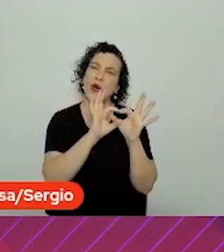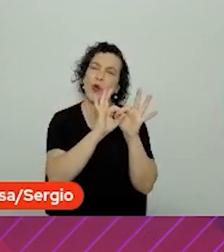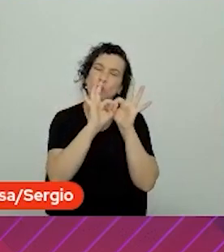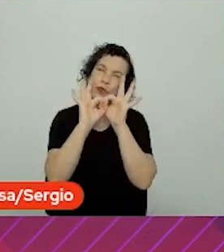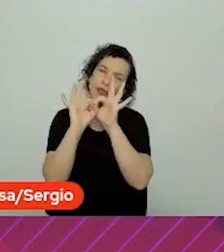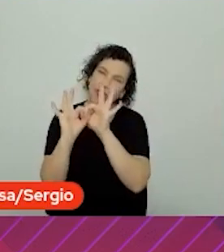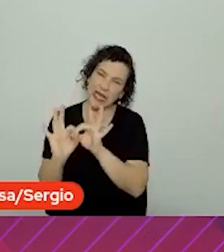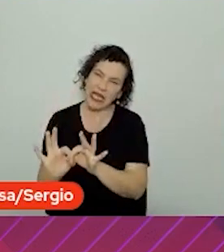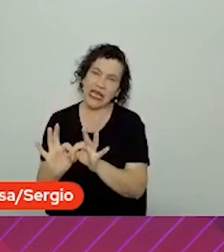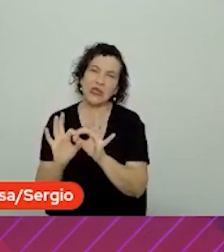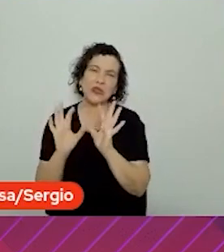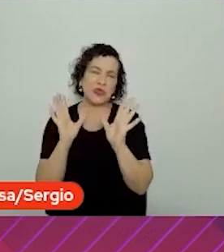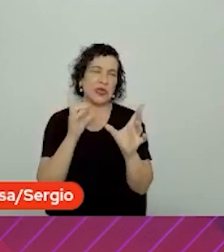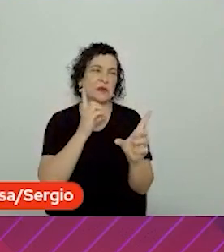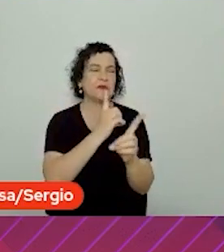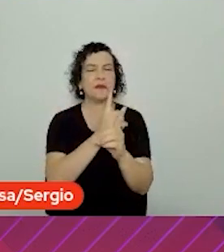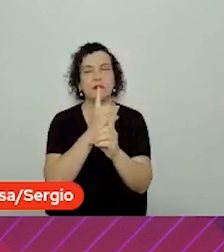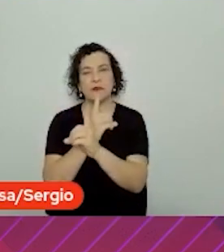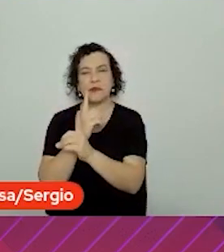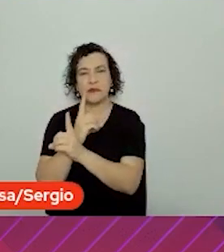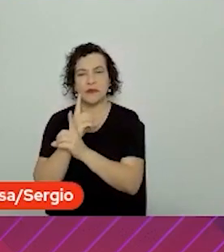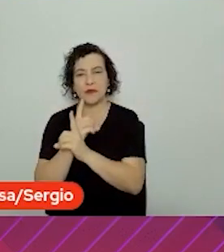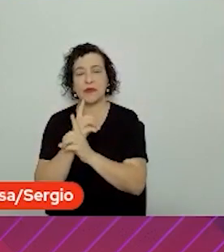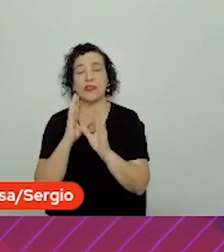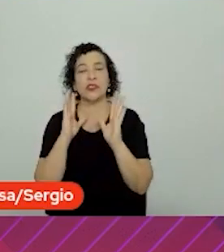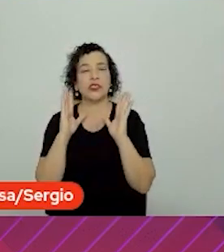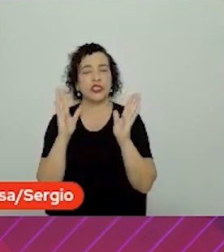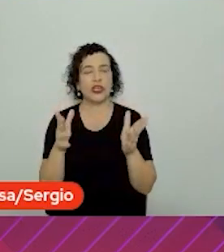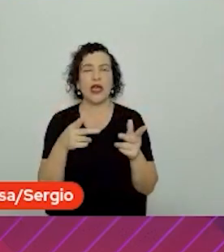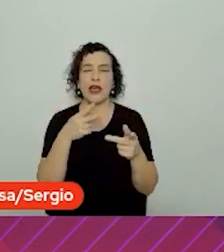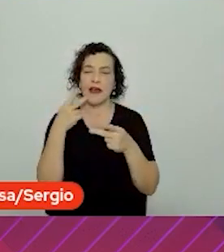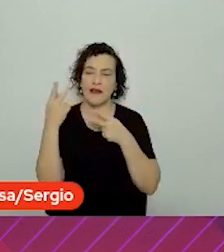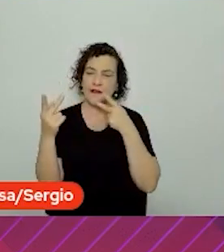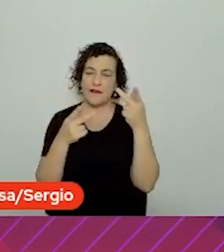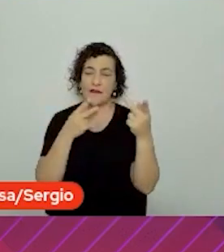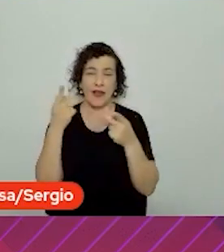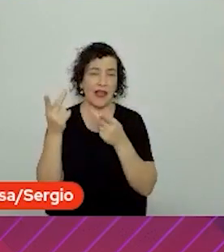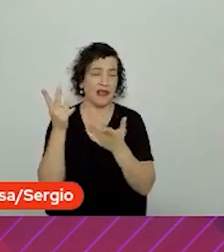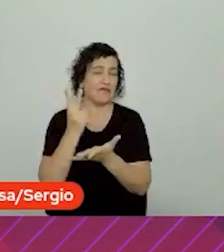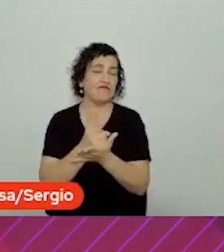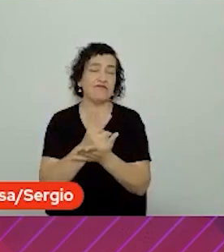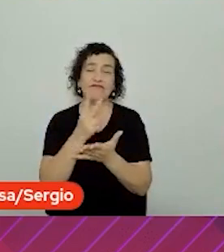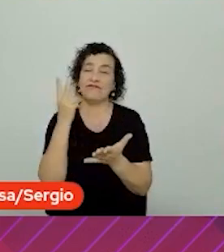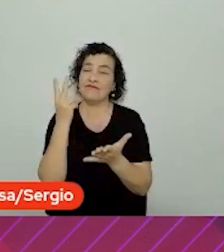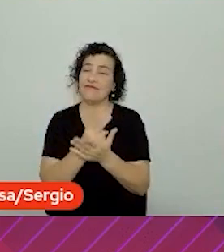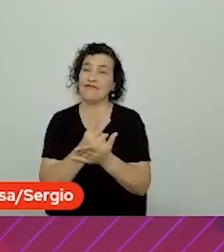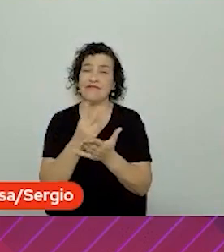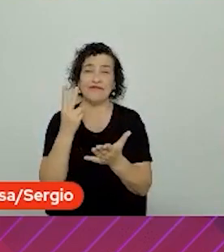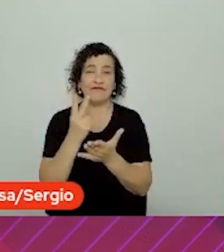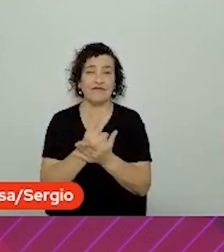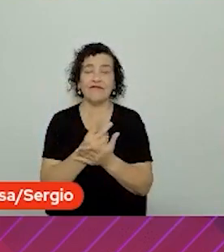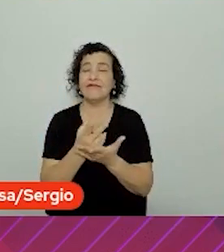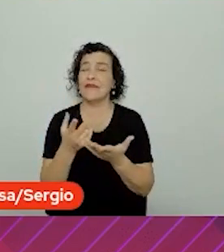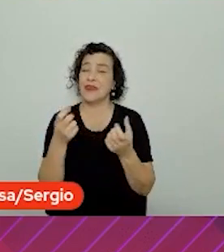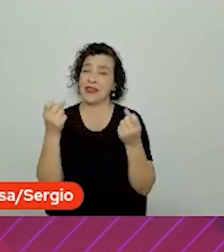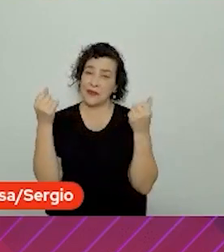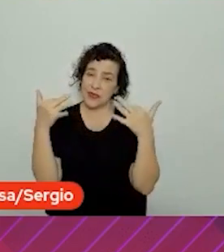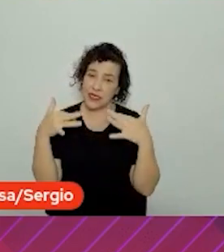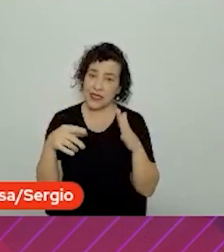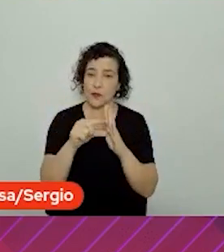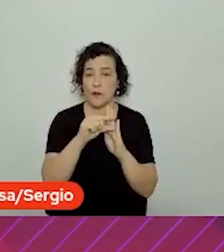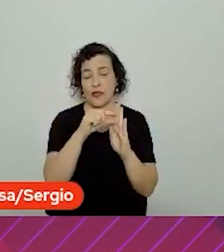formas diferentes. Eu já fiquei falando que nem papagaio na orelha das pessoas sobre o manifesto